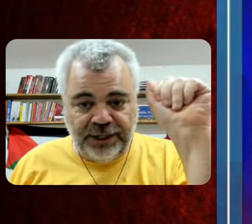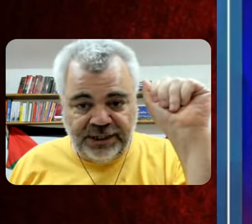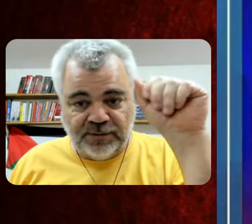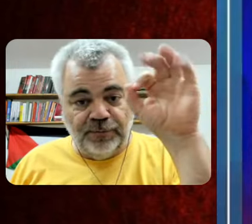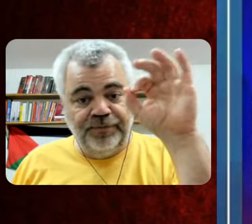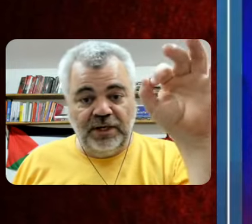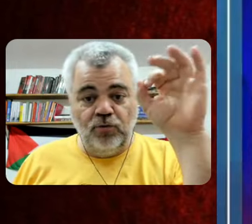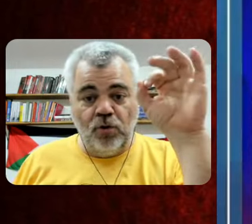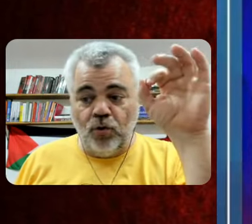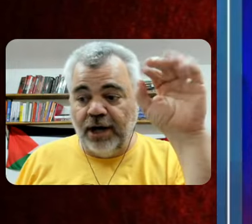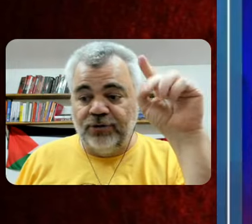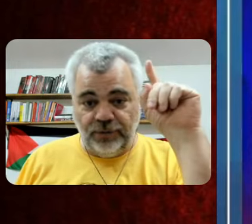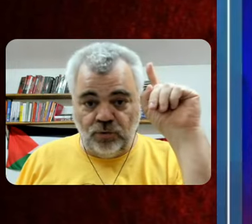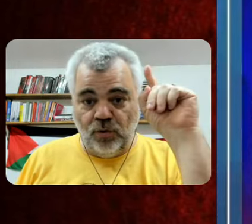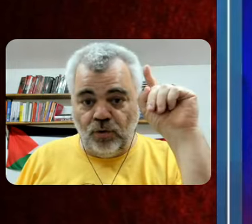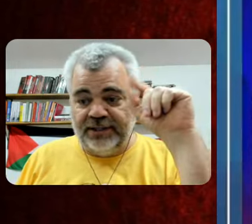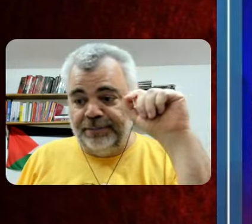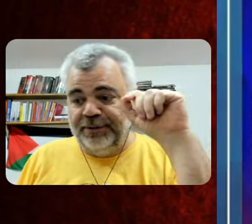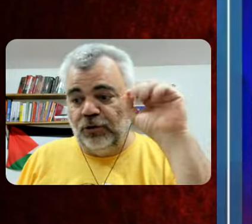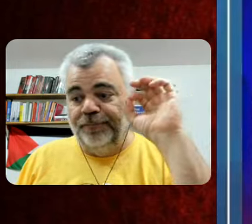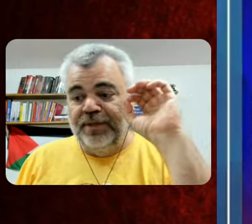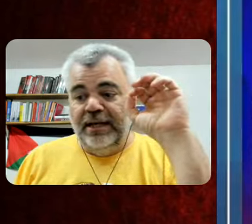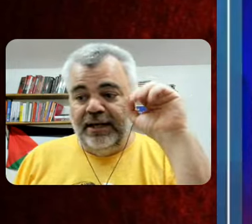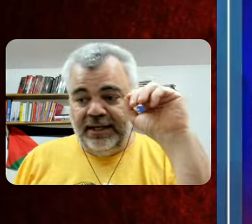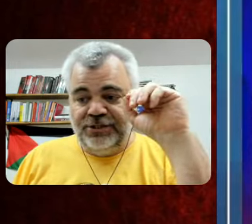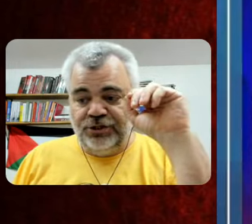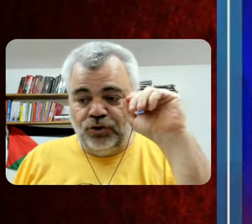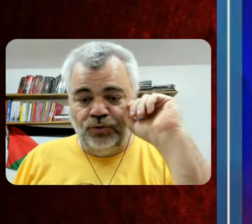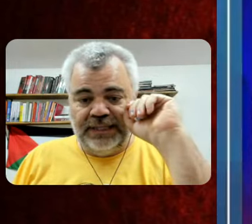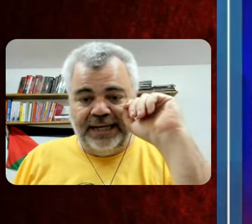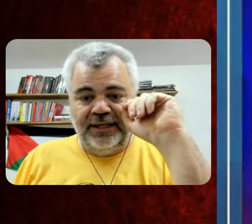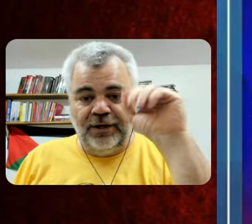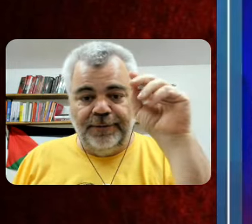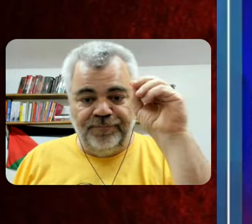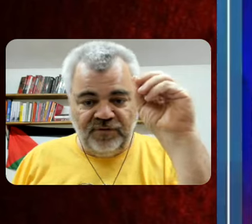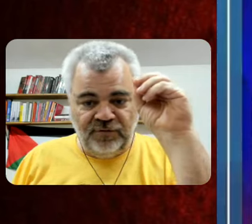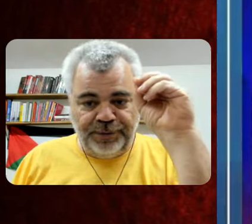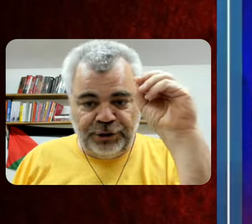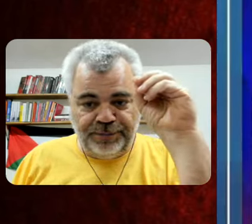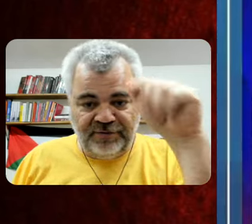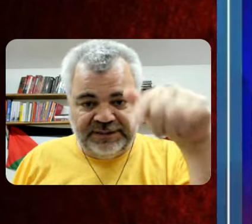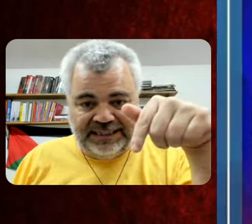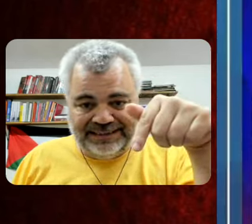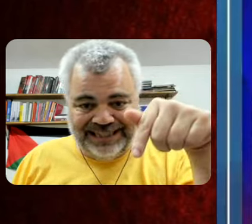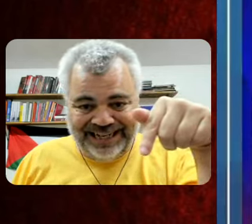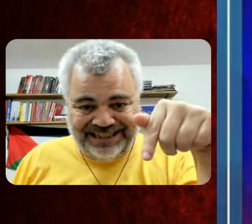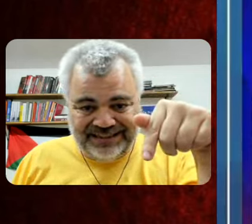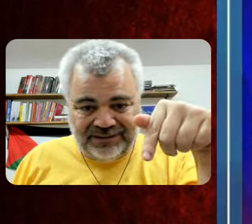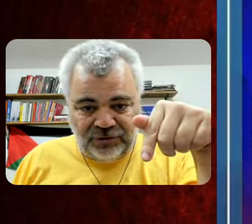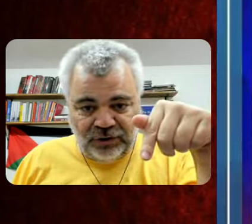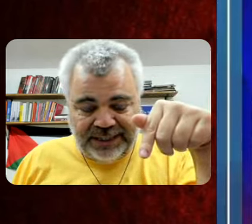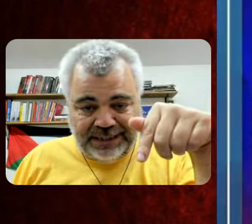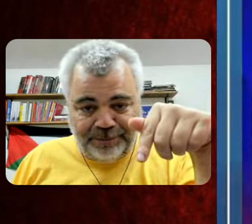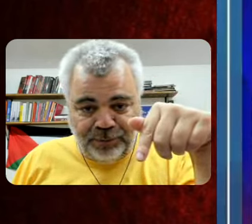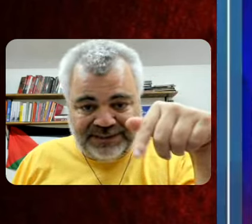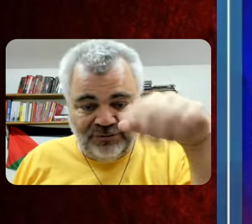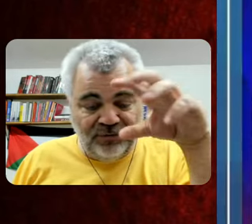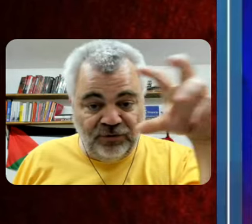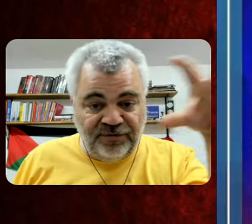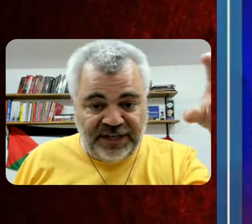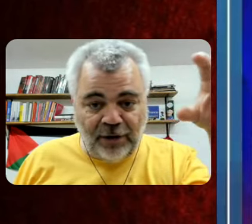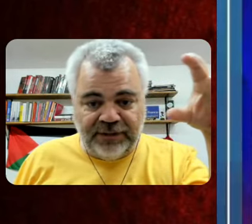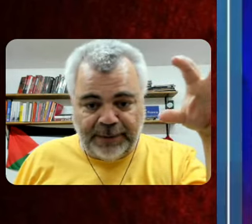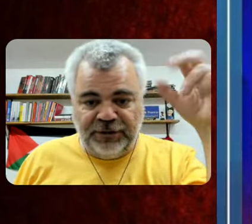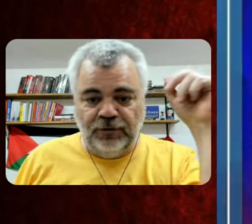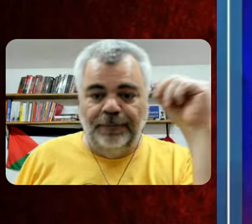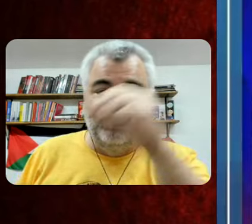de terrorismo. E eu concordo, tá, pessoal? Antes de soltar aqui, ó, vou pedir para vocês darem atenção nisso aqui depois,